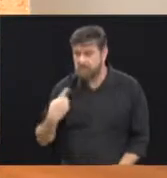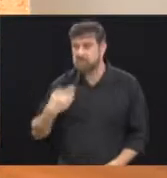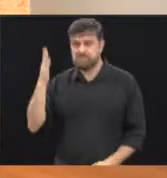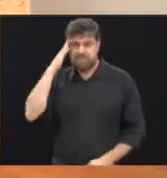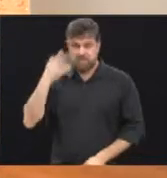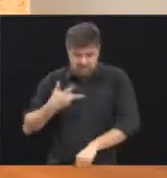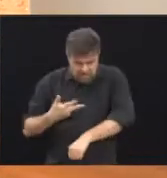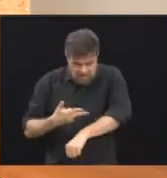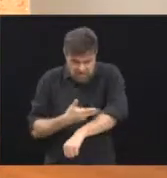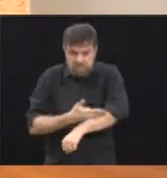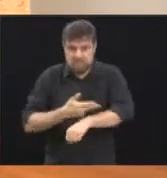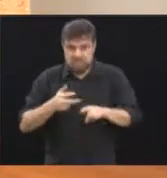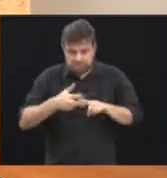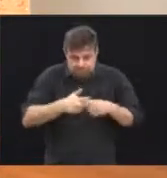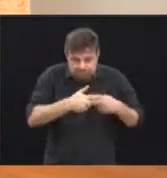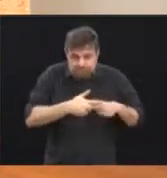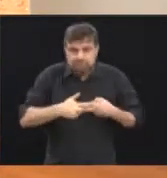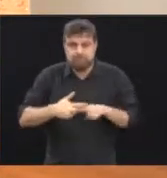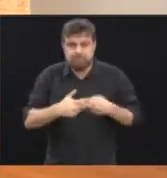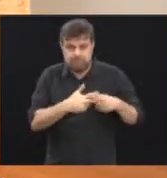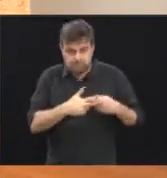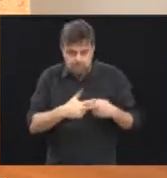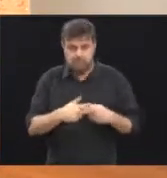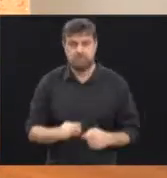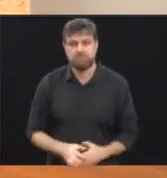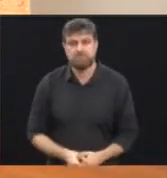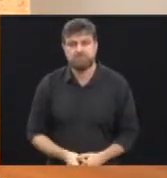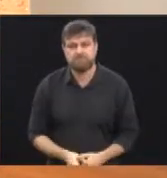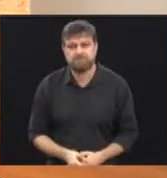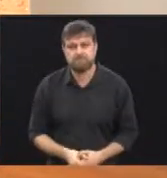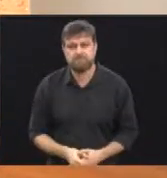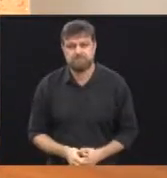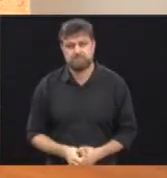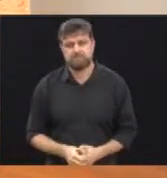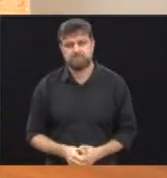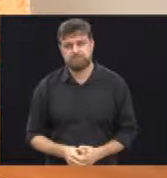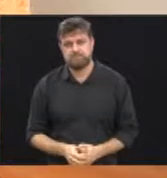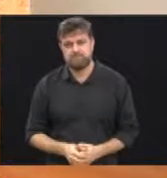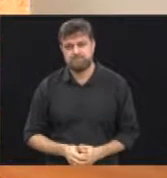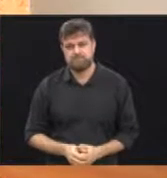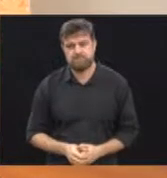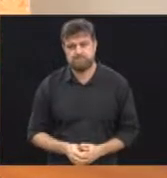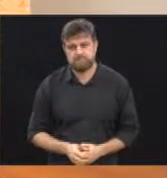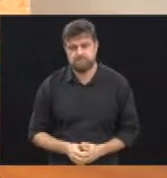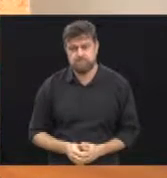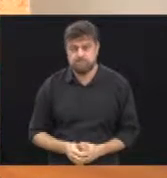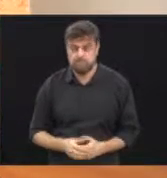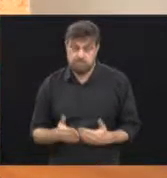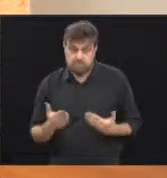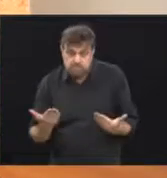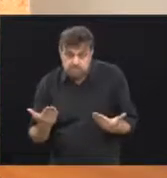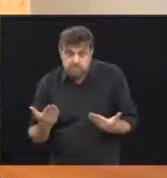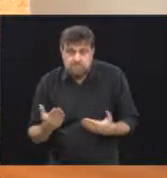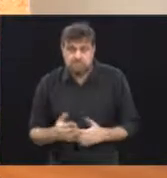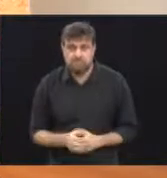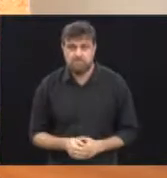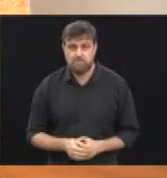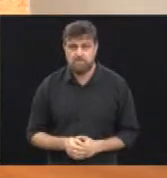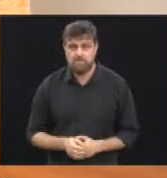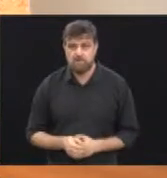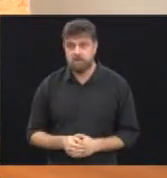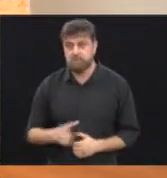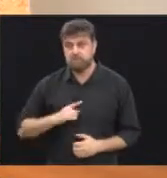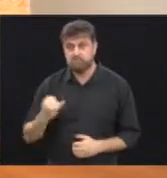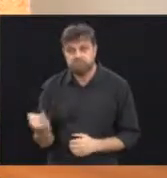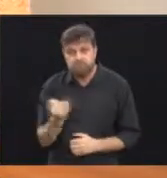uma cirurgia plástica reparadora, né? Então, e isso é um